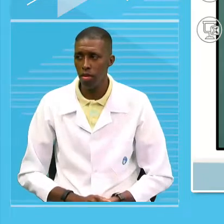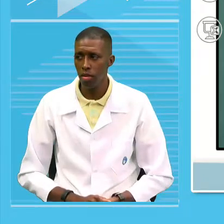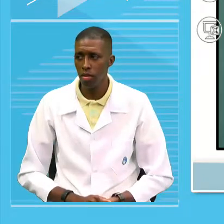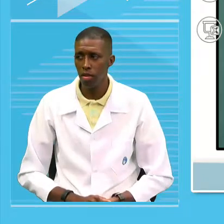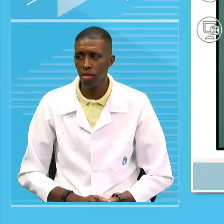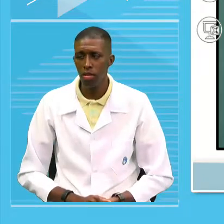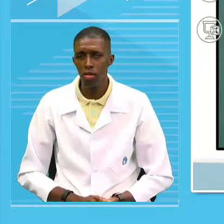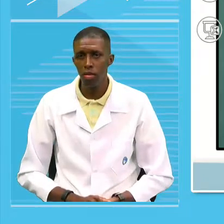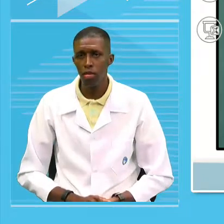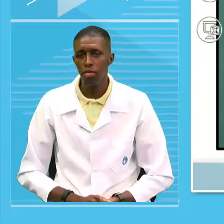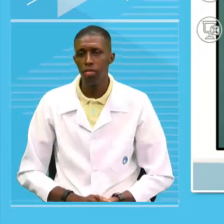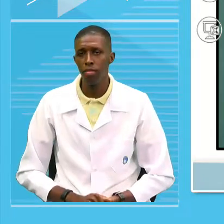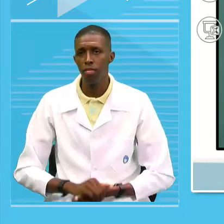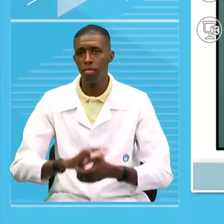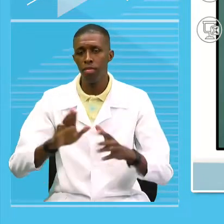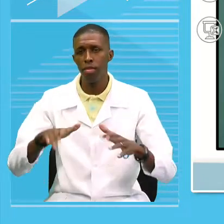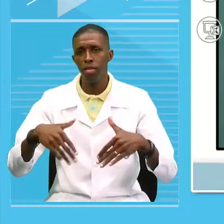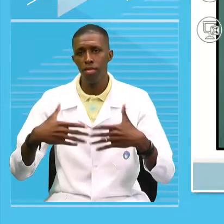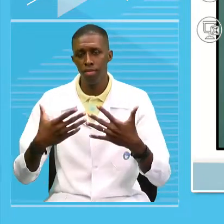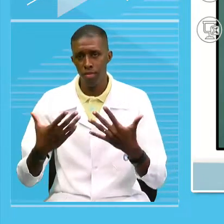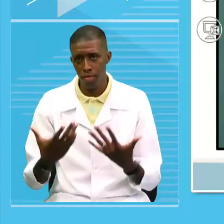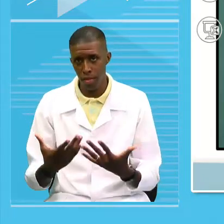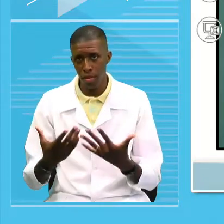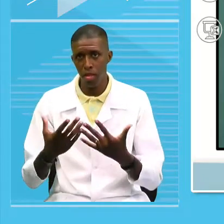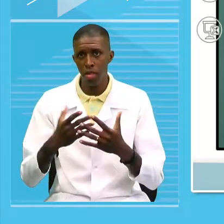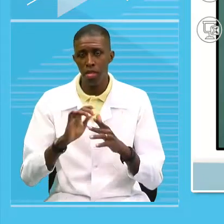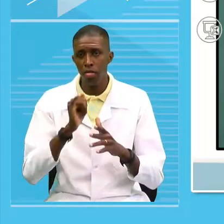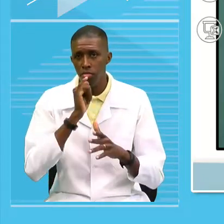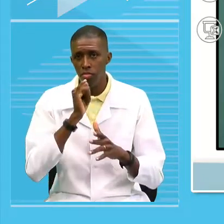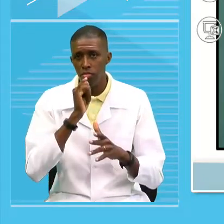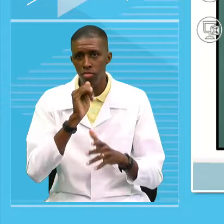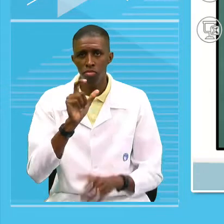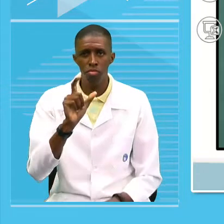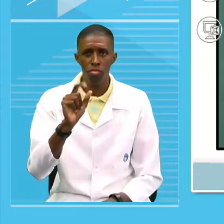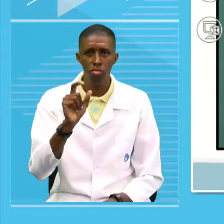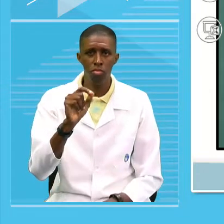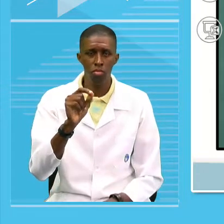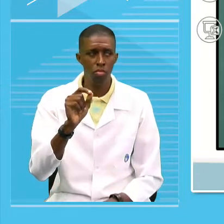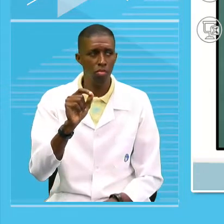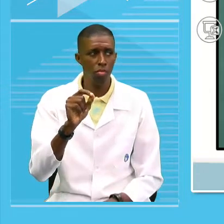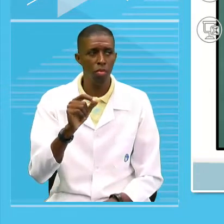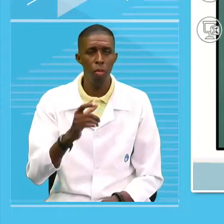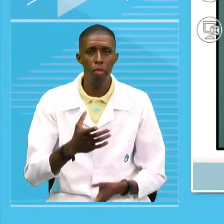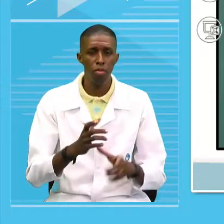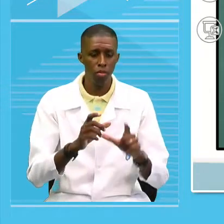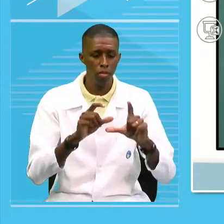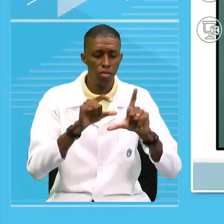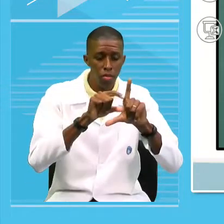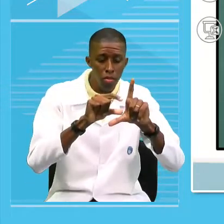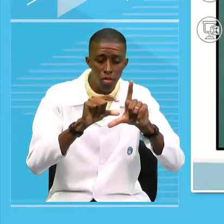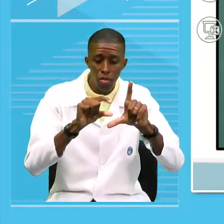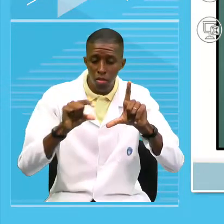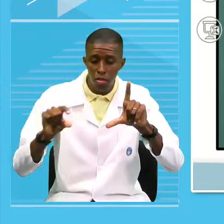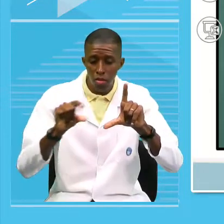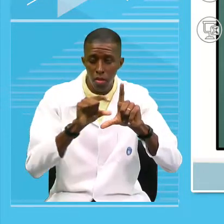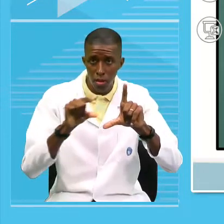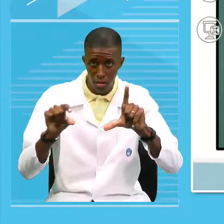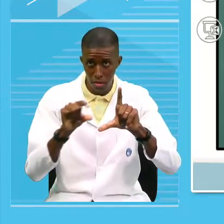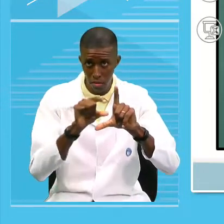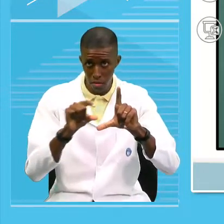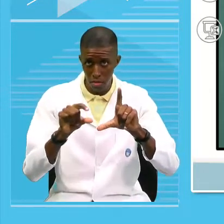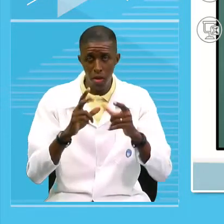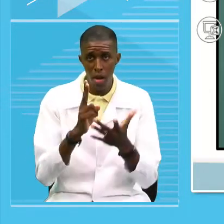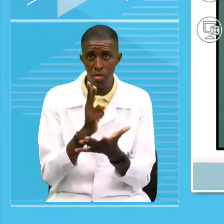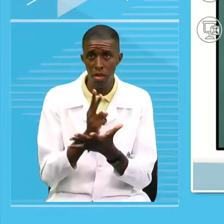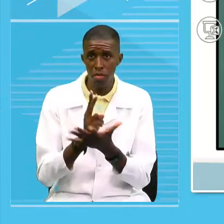Então hoje tem sido esse mesmo exemplo que eu dei né da legenda da fotografia porque as pessoas elas